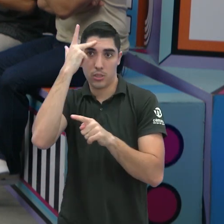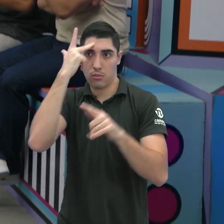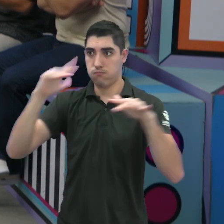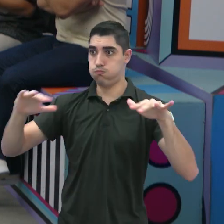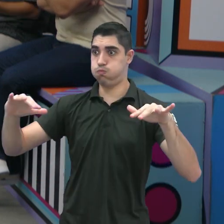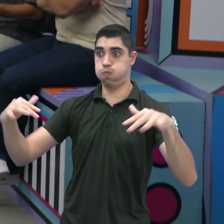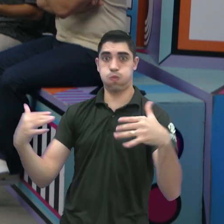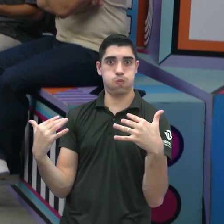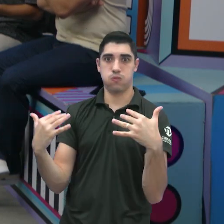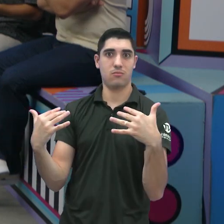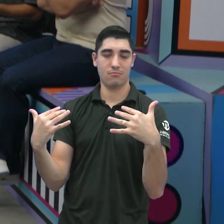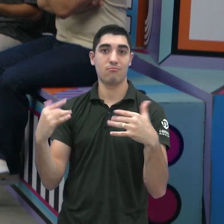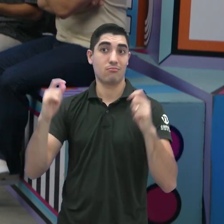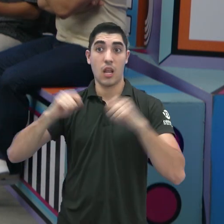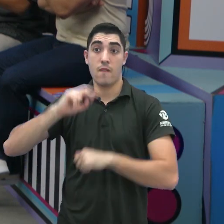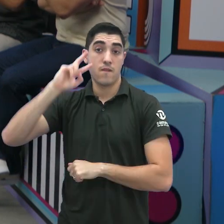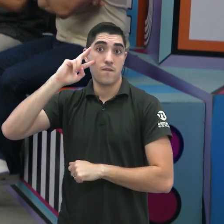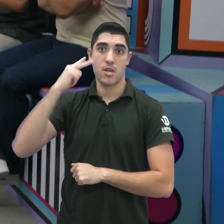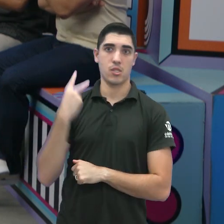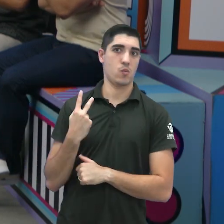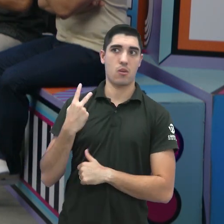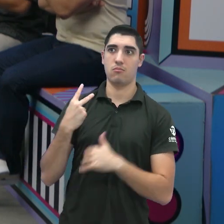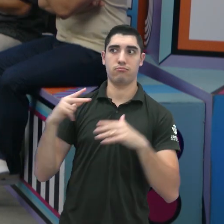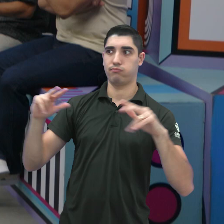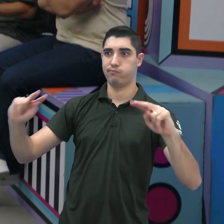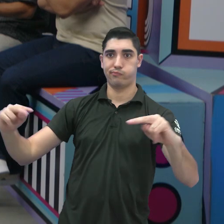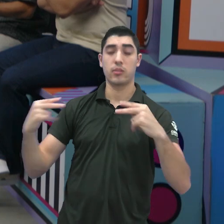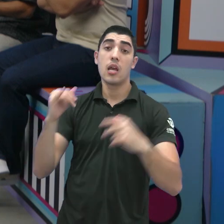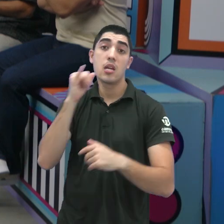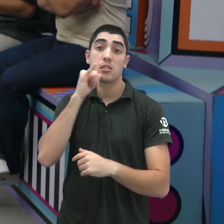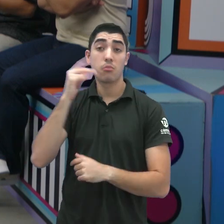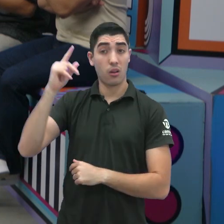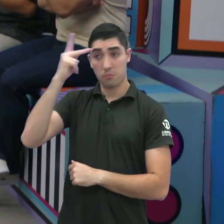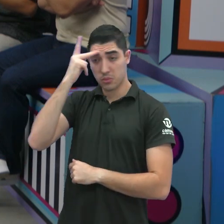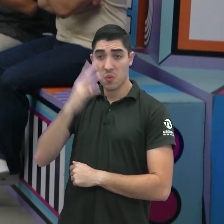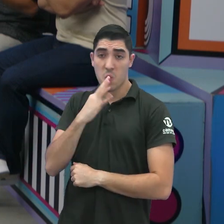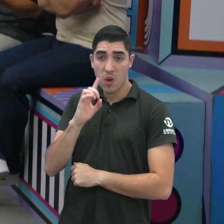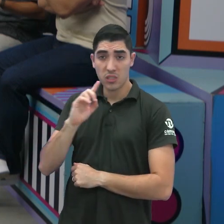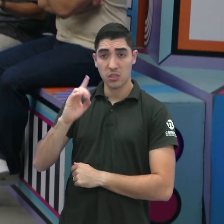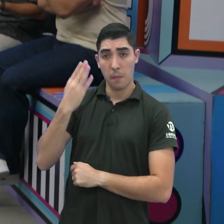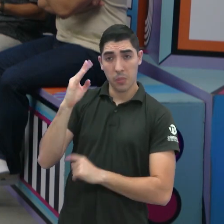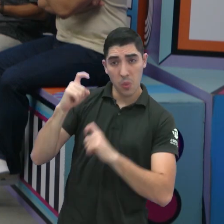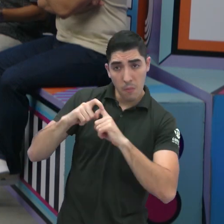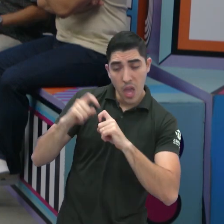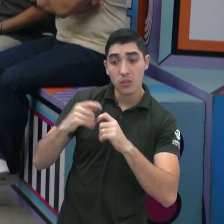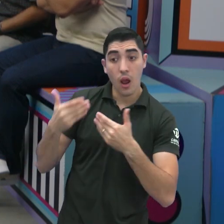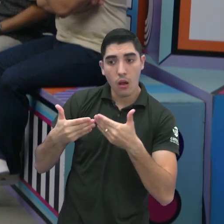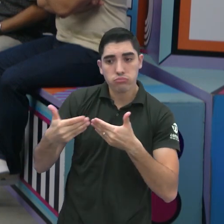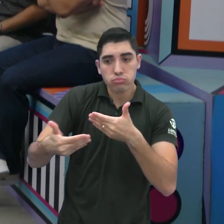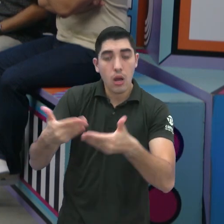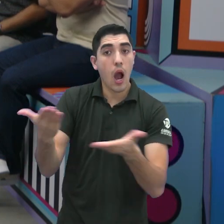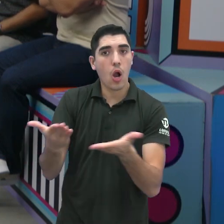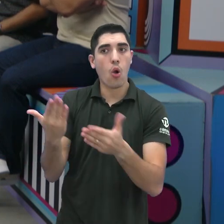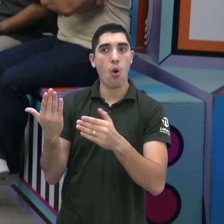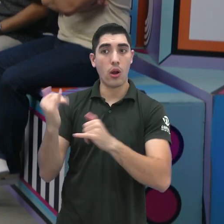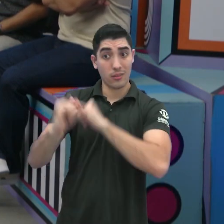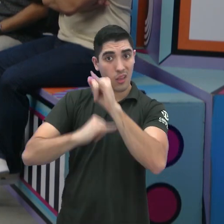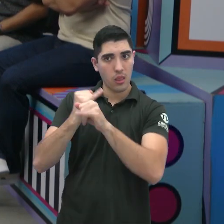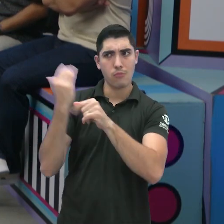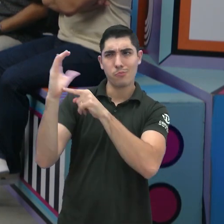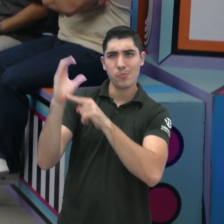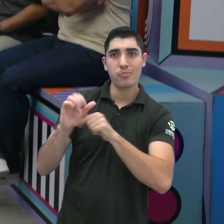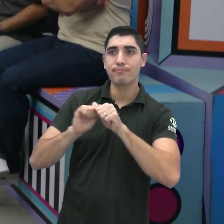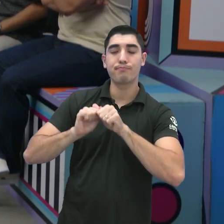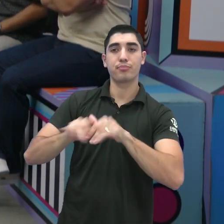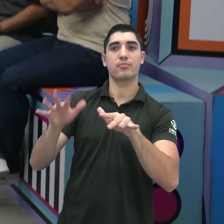vezes, antigamente não conhecia o que é um biomédico, hoje em dia passa a conhecer e assim o mercado acaba se expandindo também, né? Exatamente, não só na área da